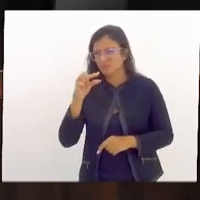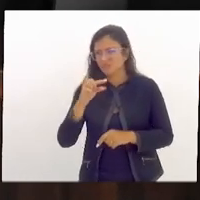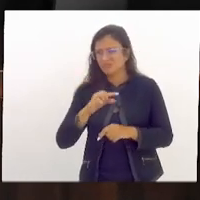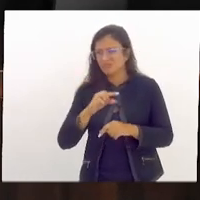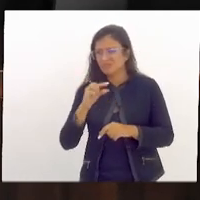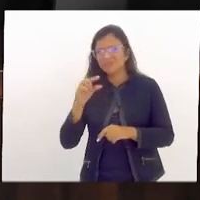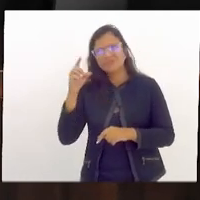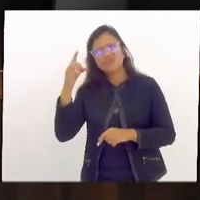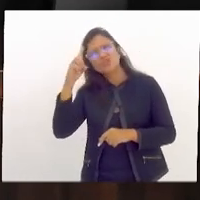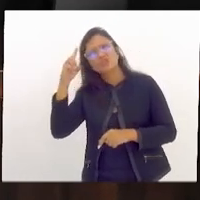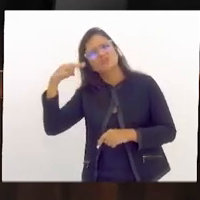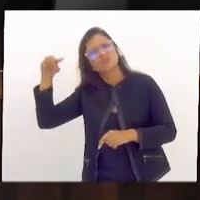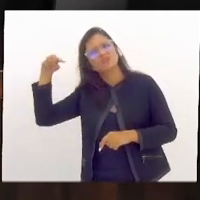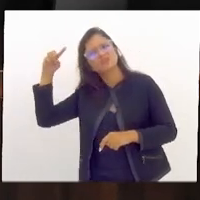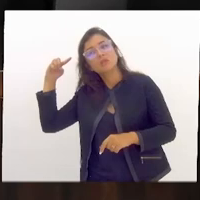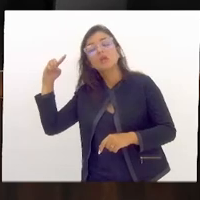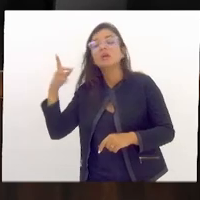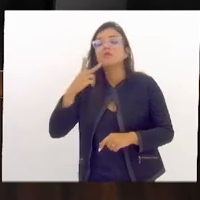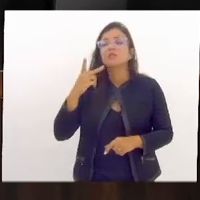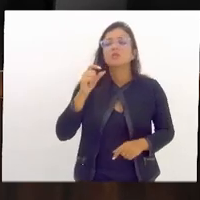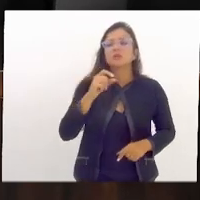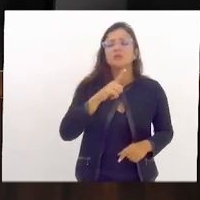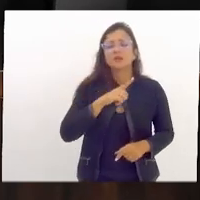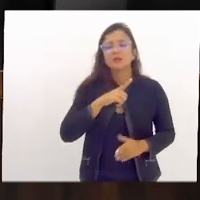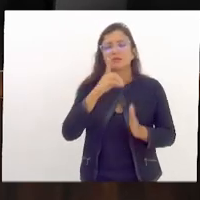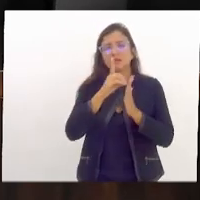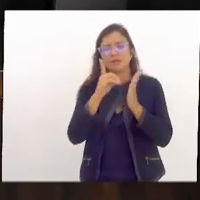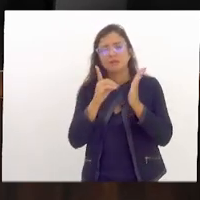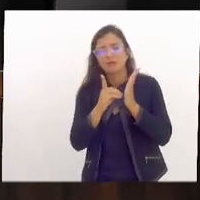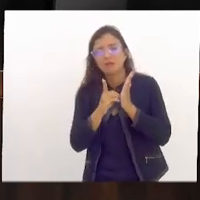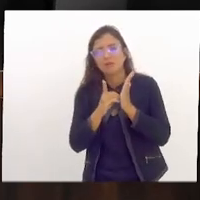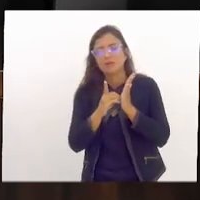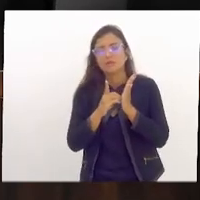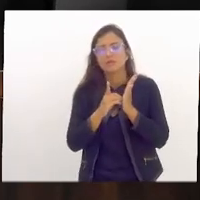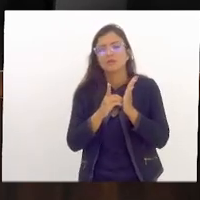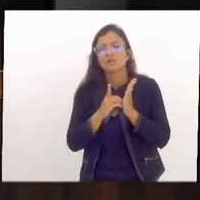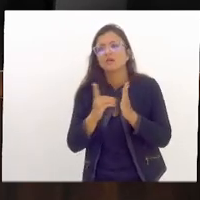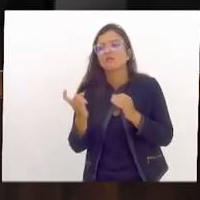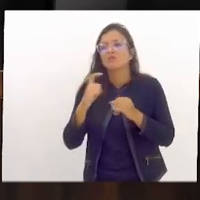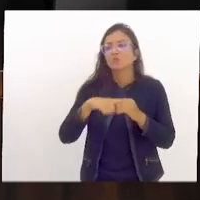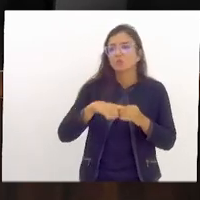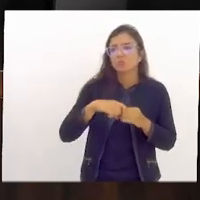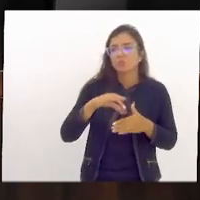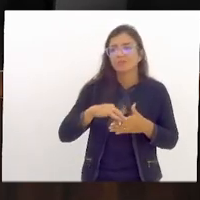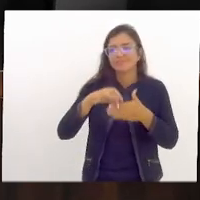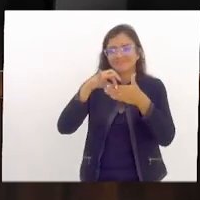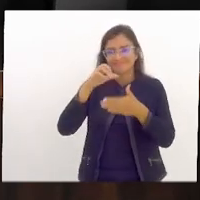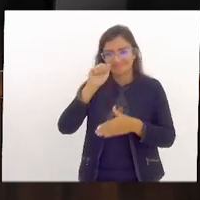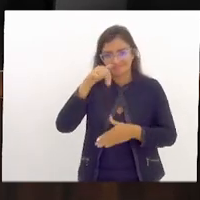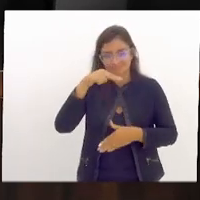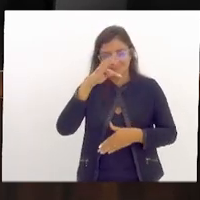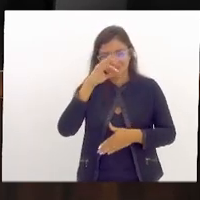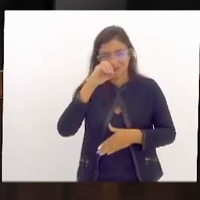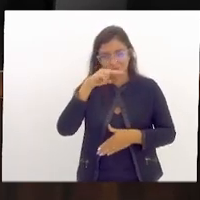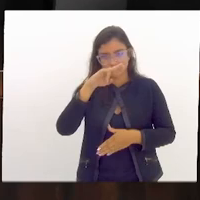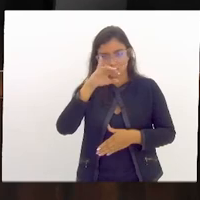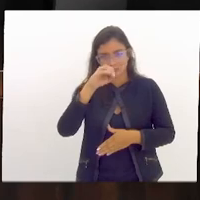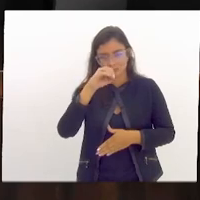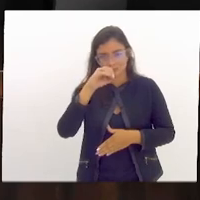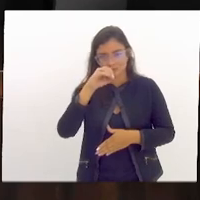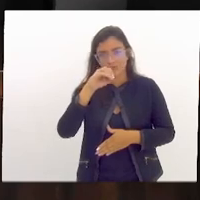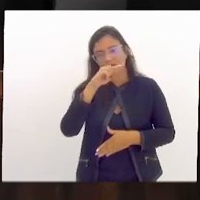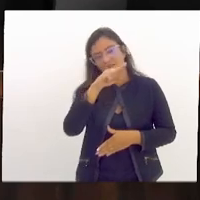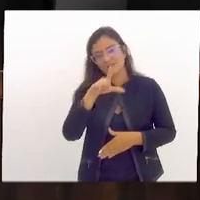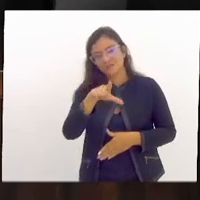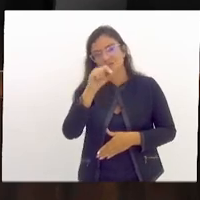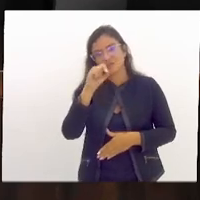dias, foi publicado o decreto que reconduz ao cargo de reitor o professor Antônio Cláudio Nóbrega, reeleito